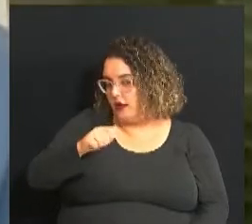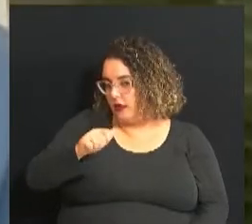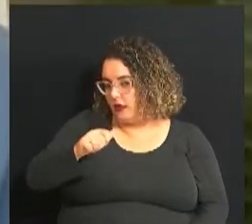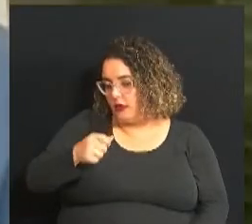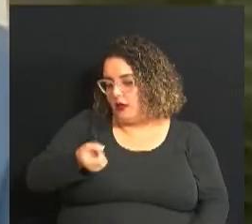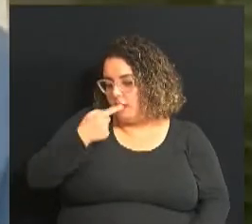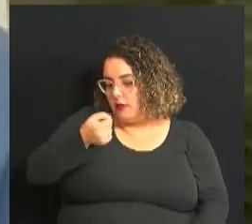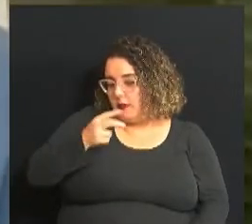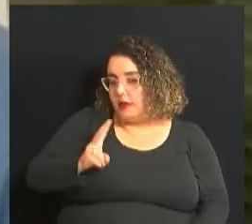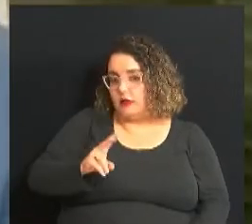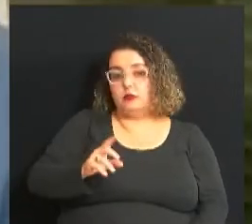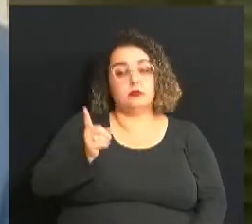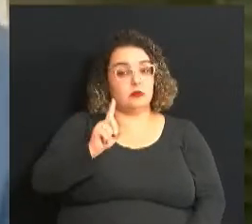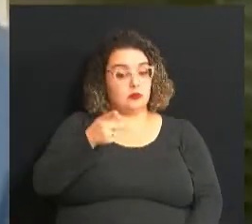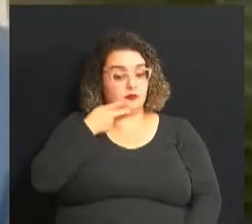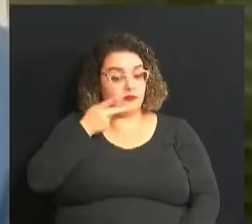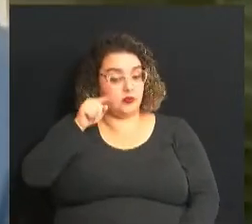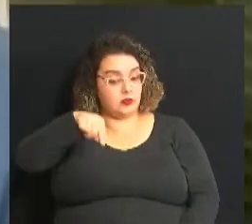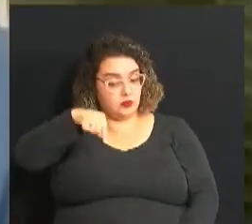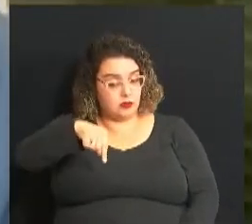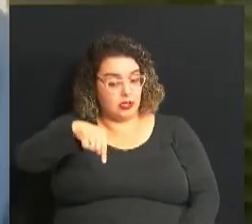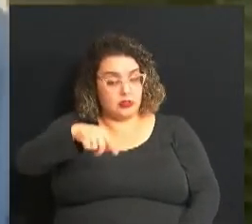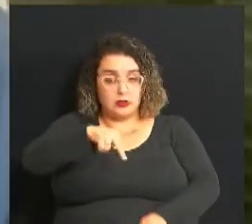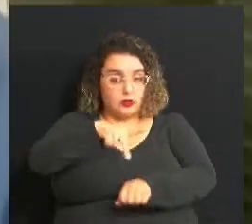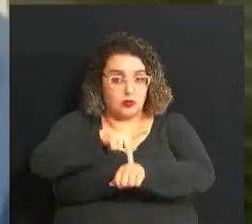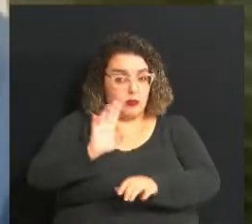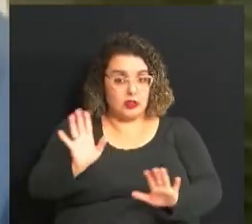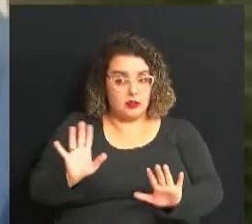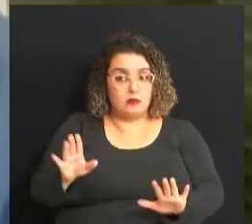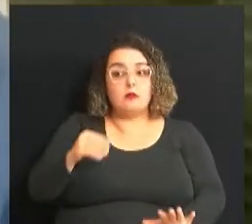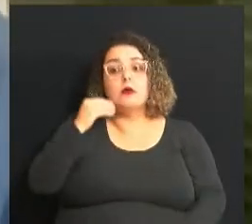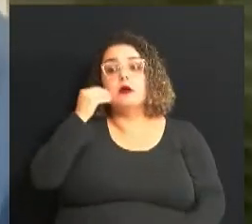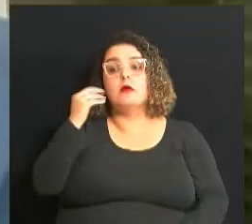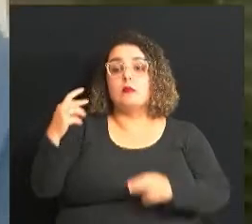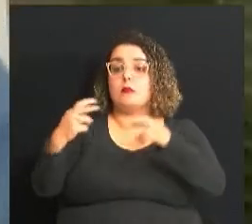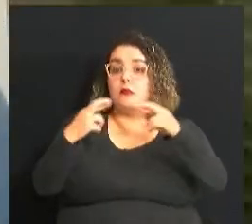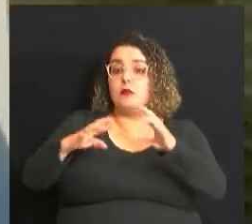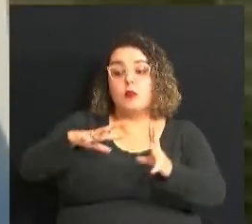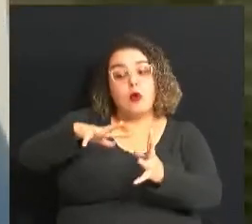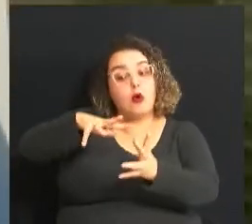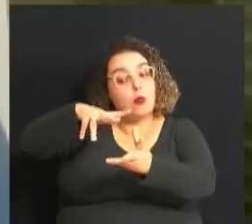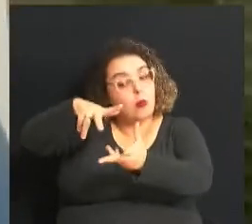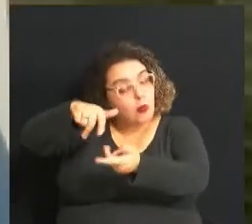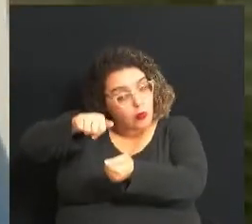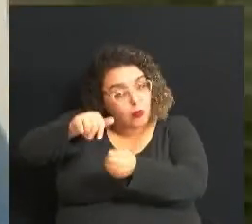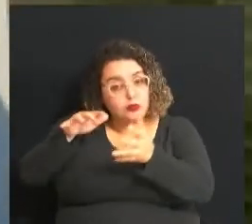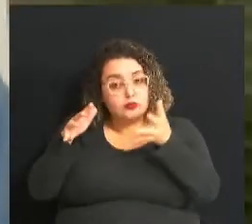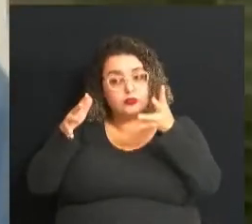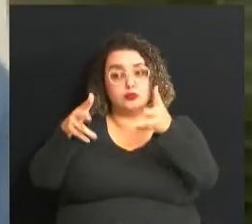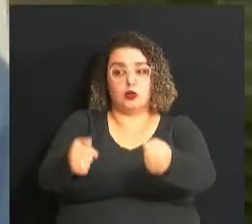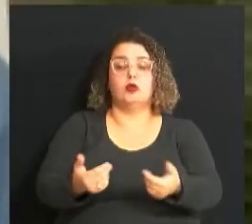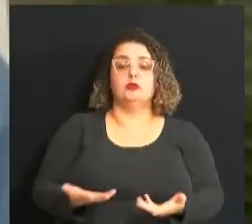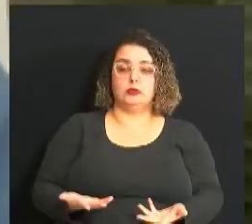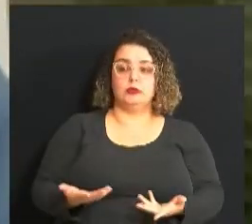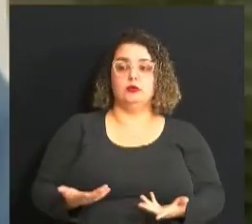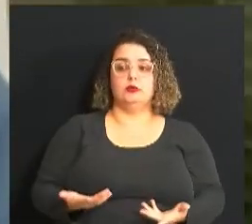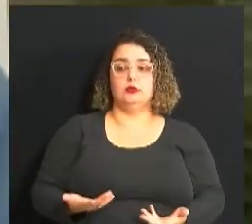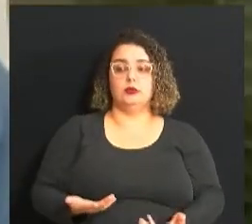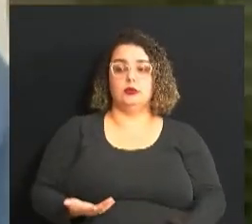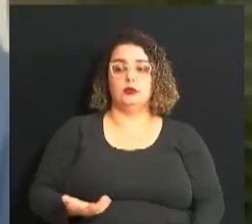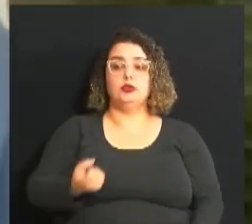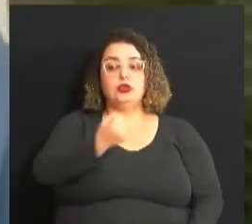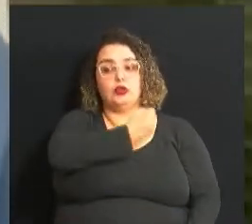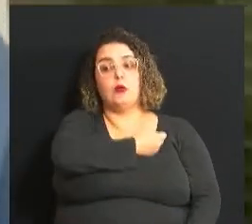país, estou falando isso, é um experimento feito, uma análise feita mundialmente, estou falando até de números